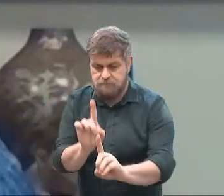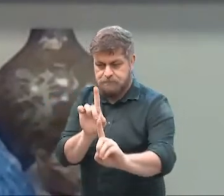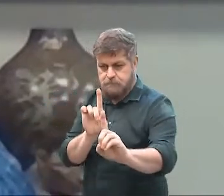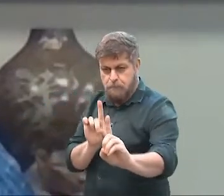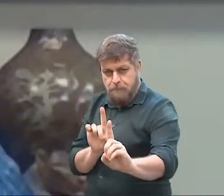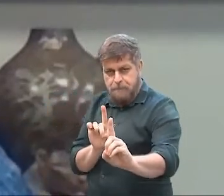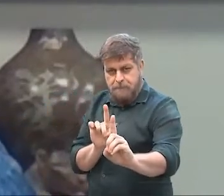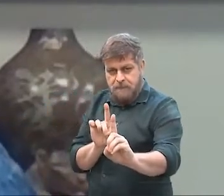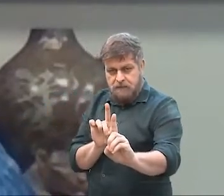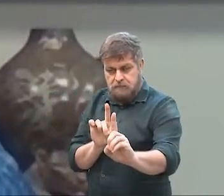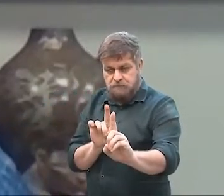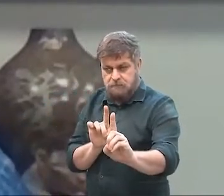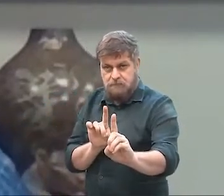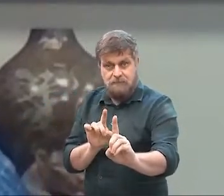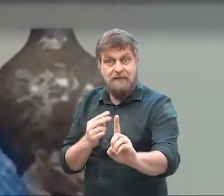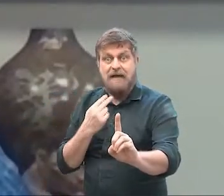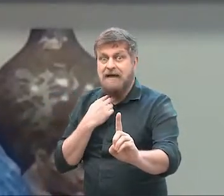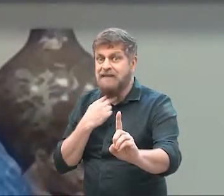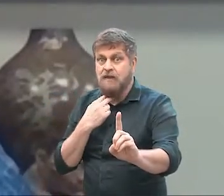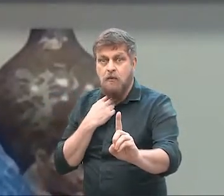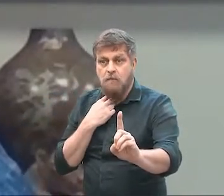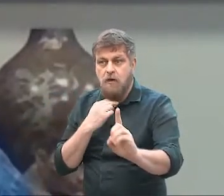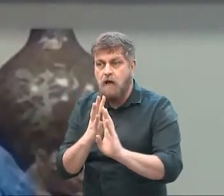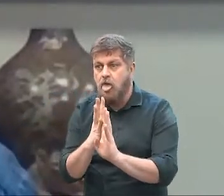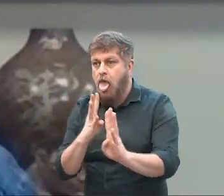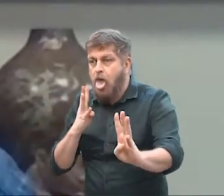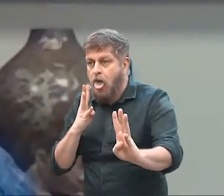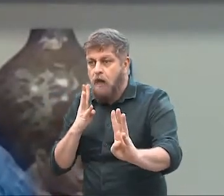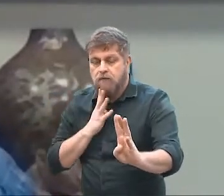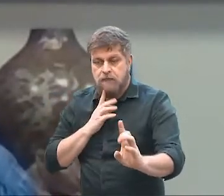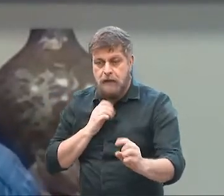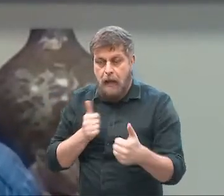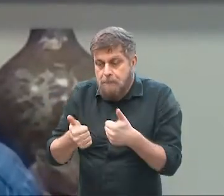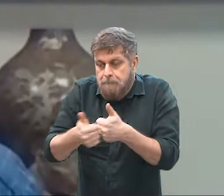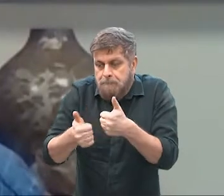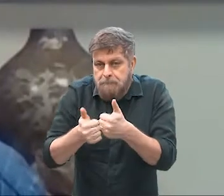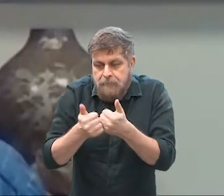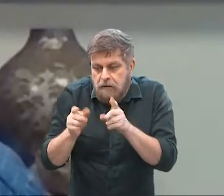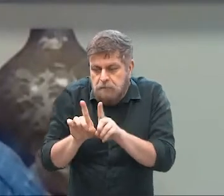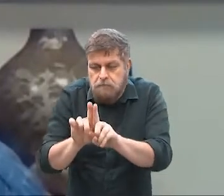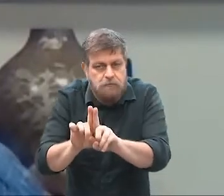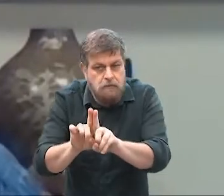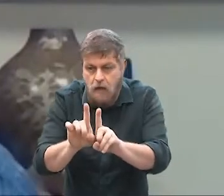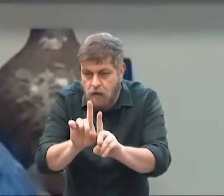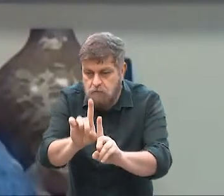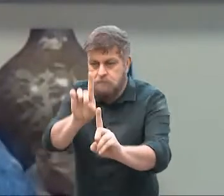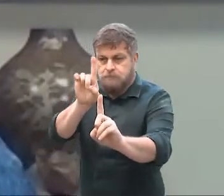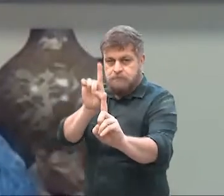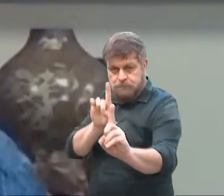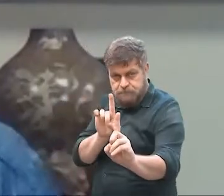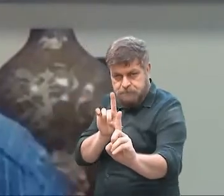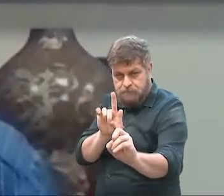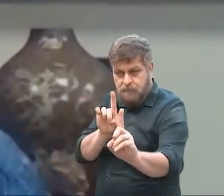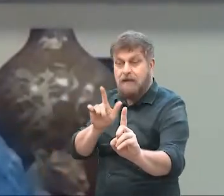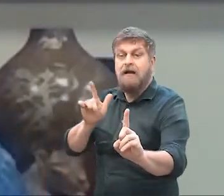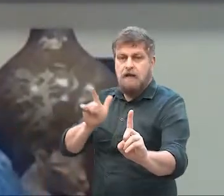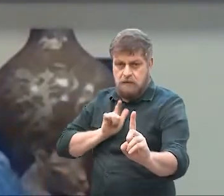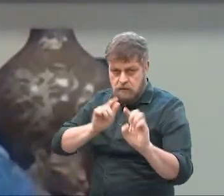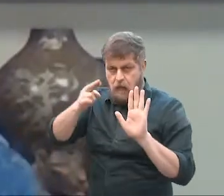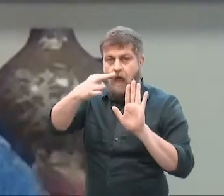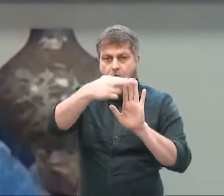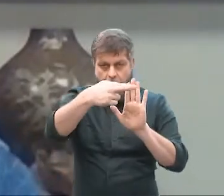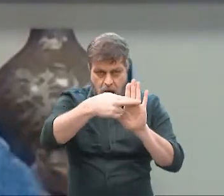distanciamento de pessoas aguardando na fila do caixa para ser atendido. O distanciamento